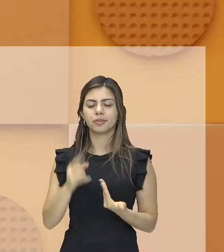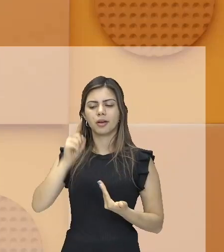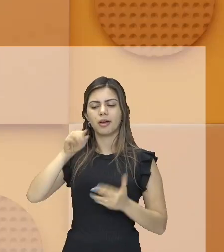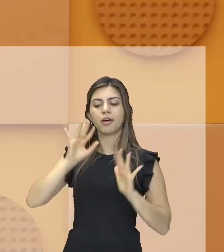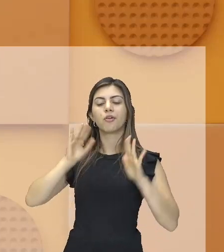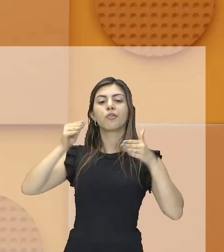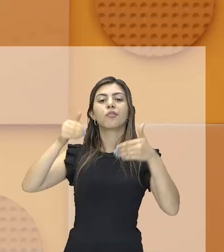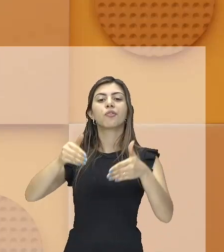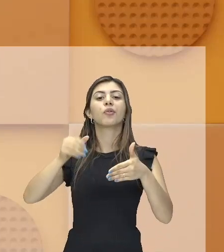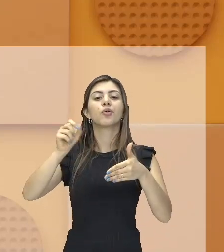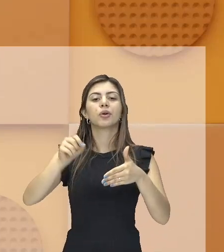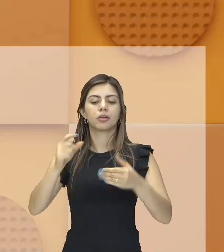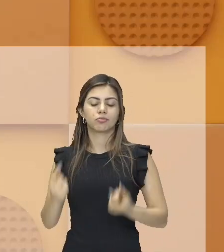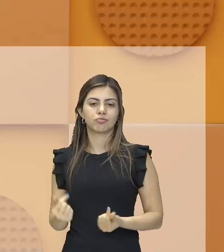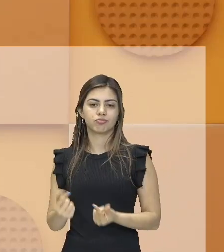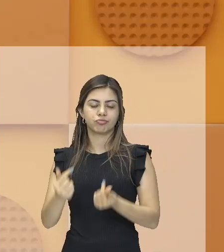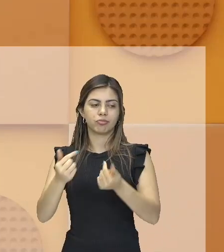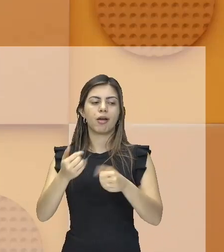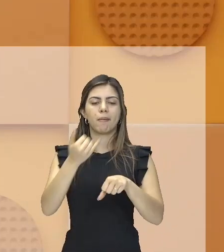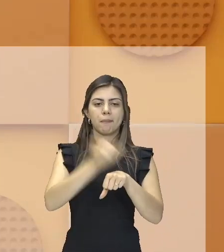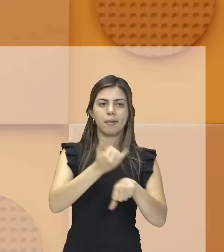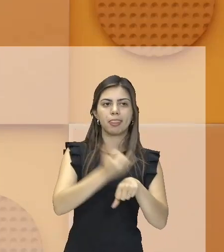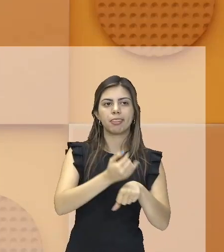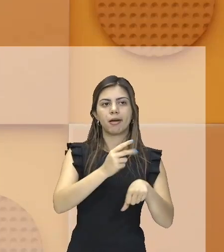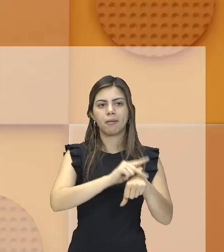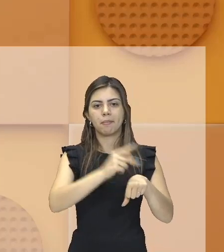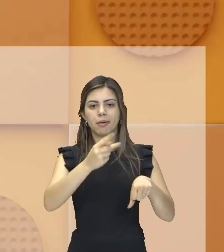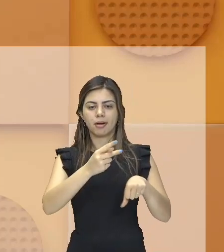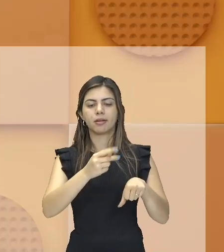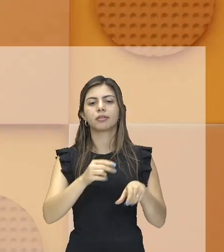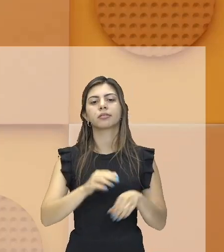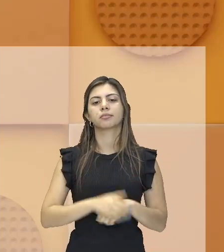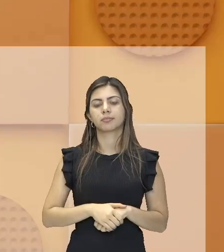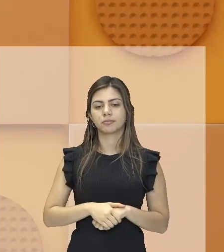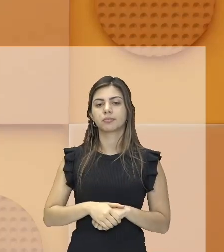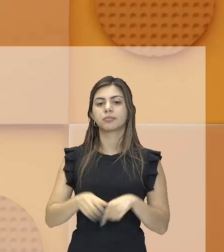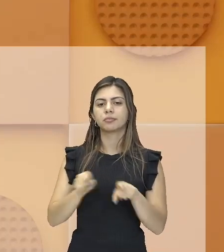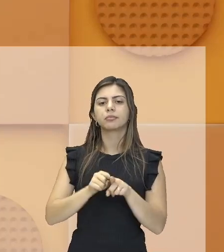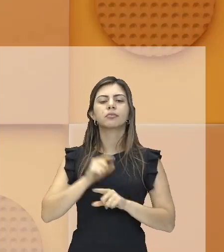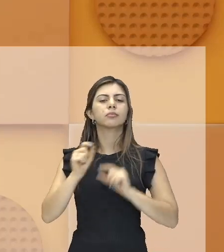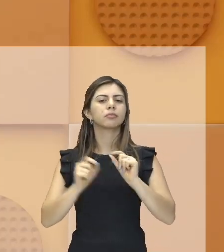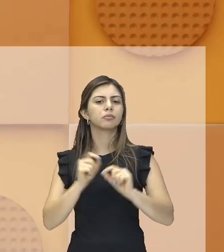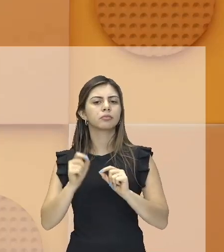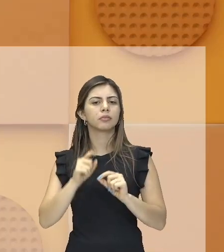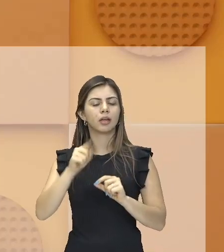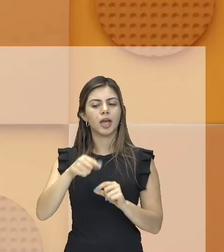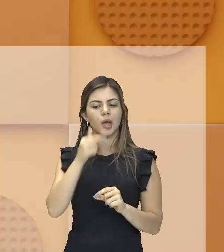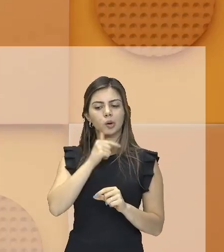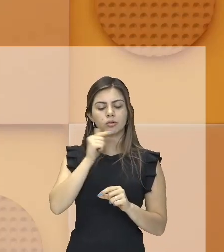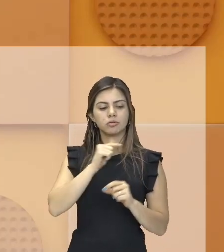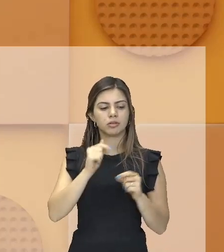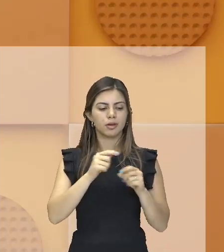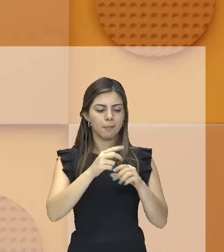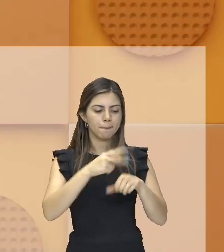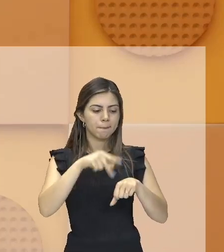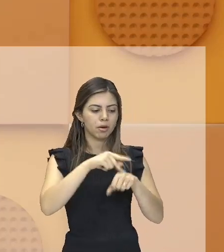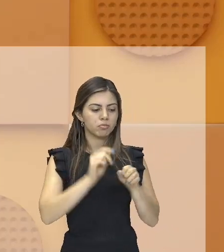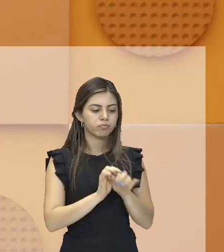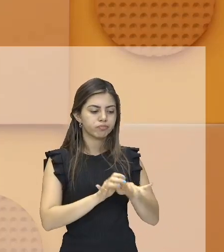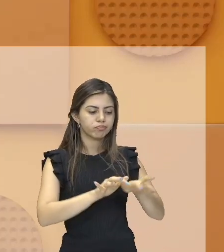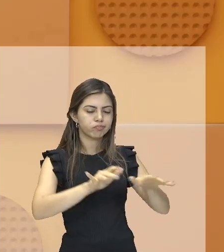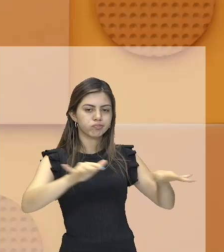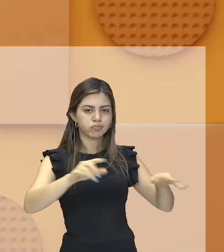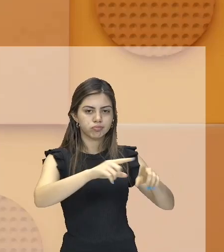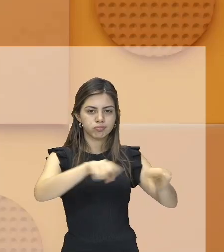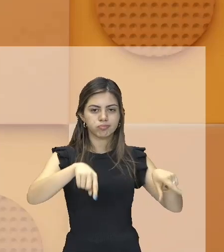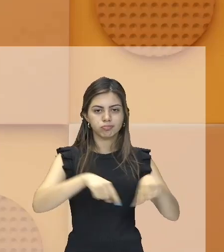principalmente a acumulação de metais preciosos, além também de querer expandir suas fronteiras, expandir seu